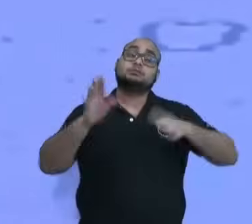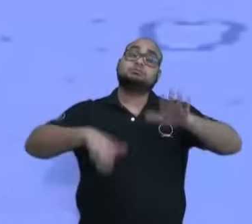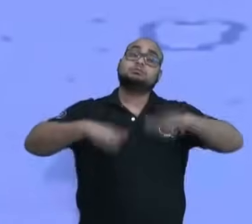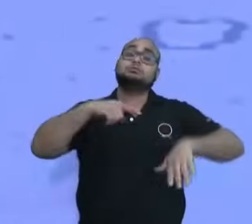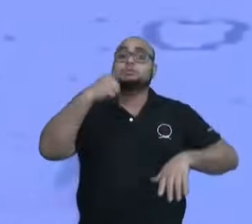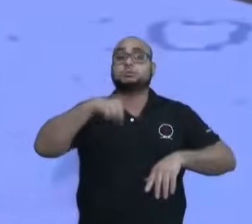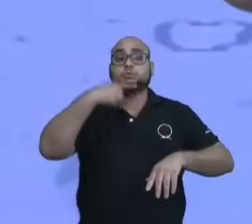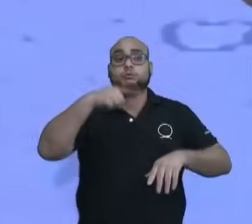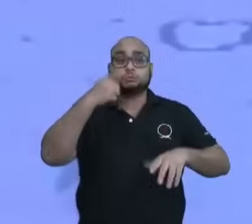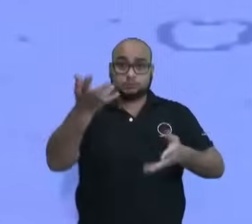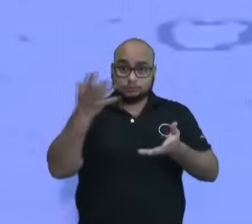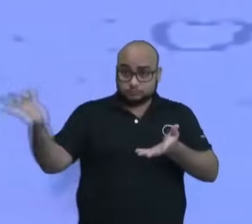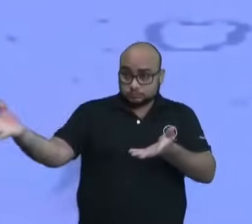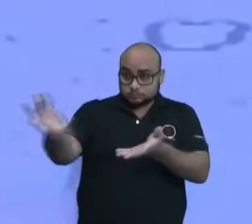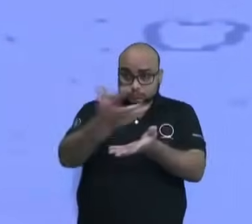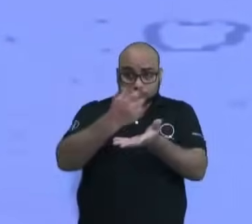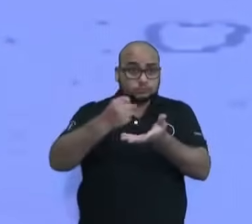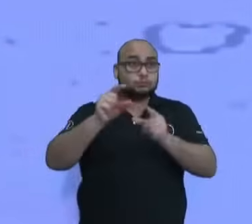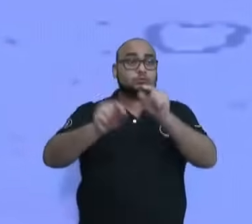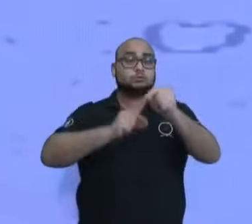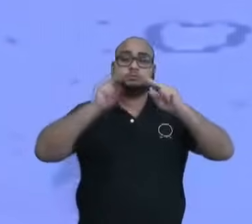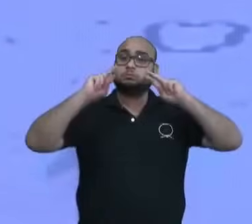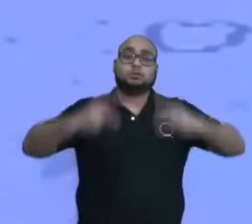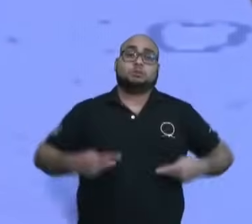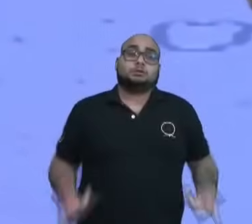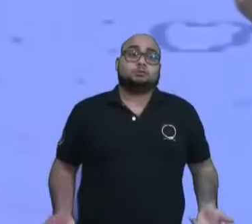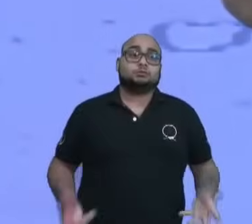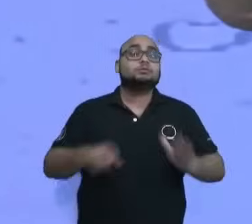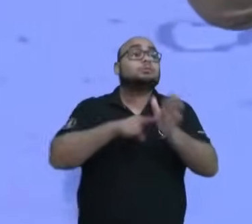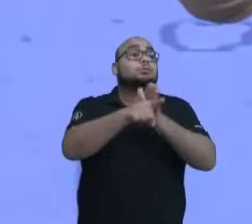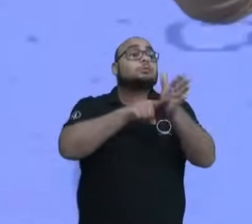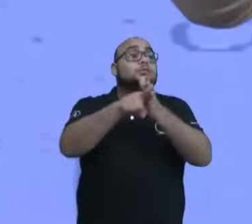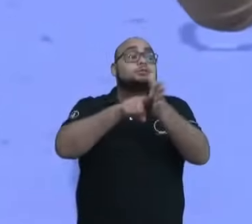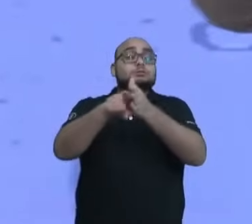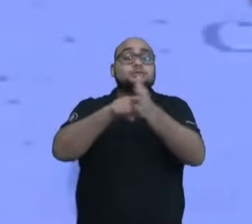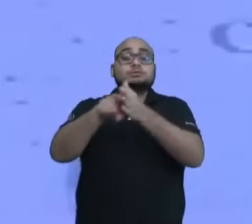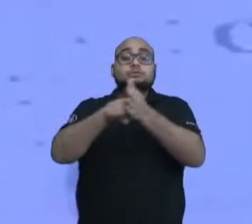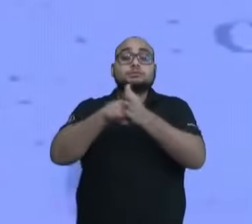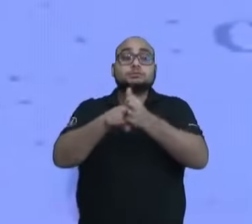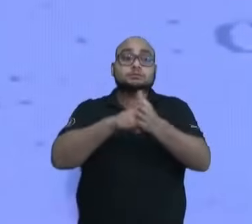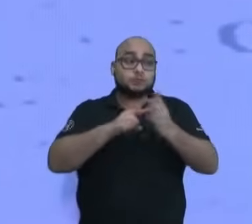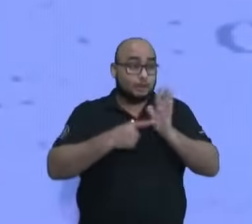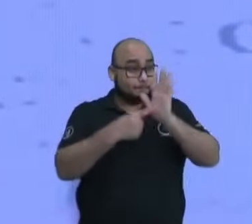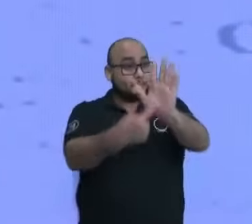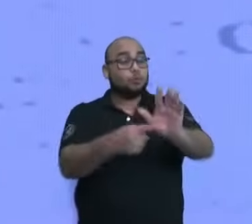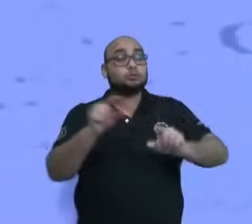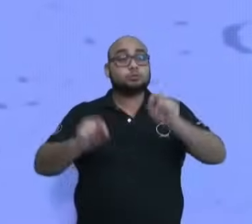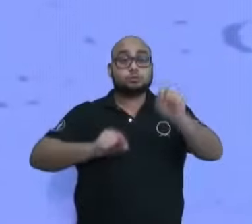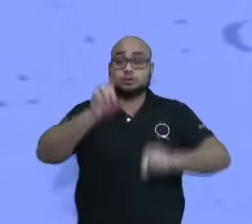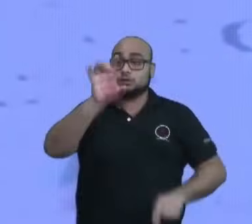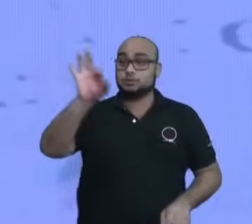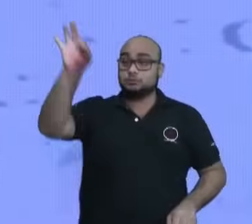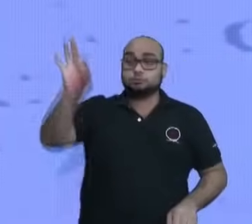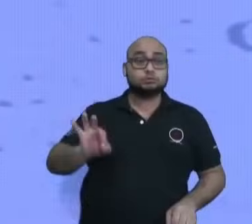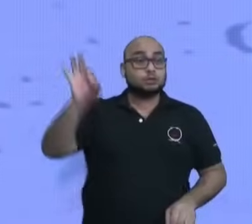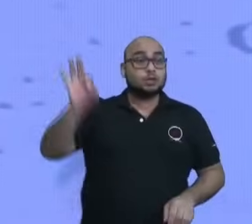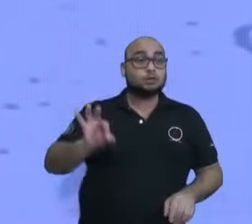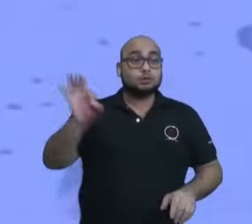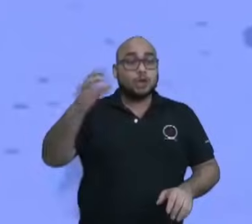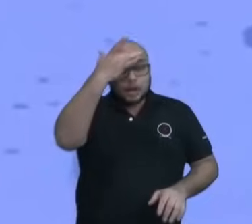que 95% dos que Ficaram milionários com loteria jogaram tudo fora